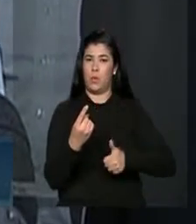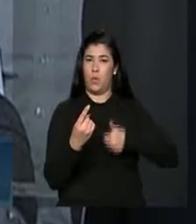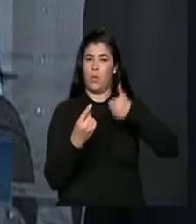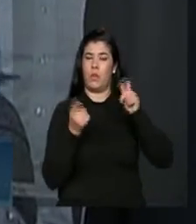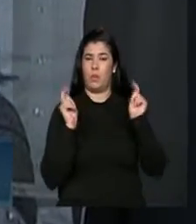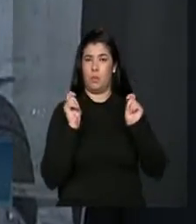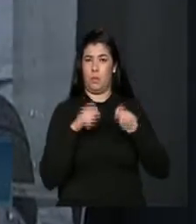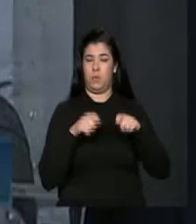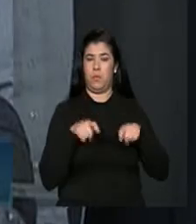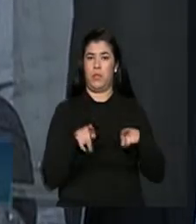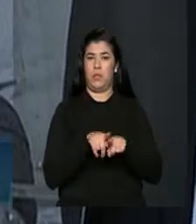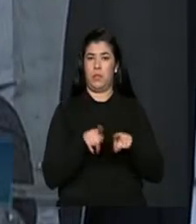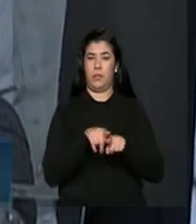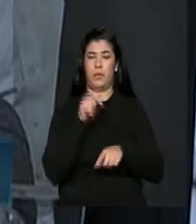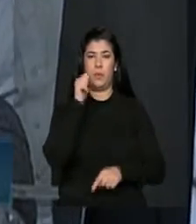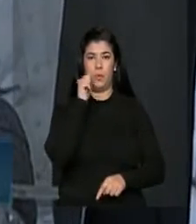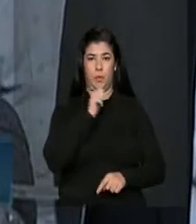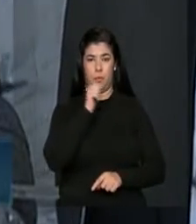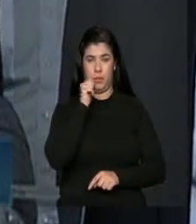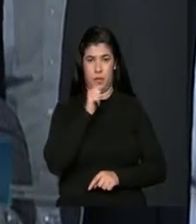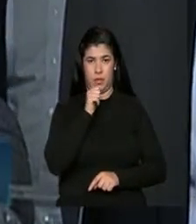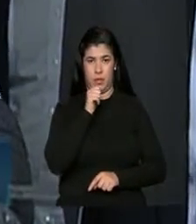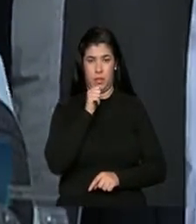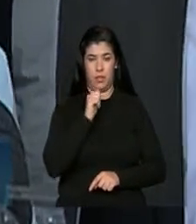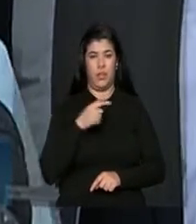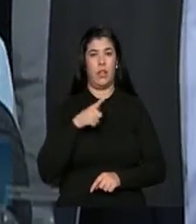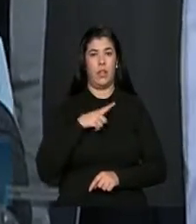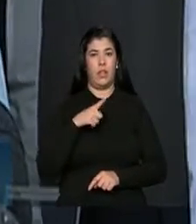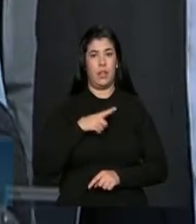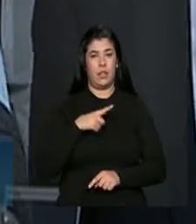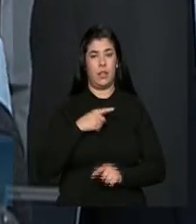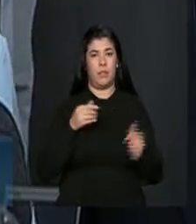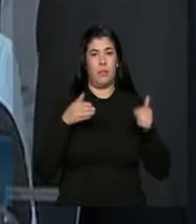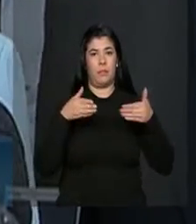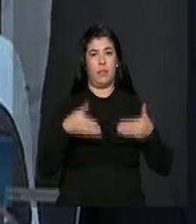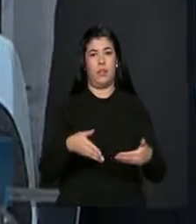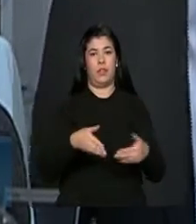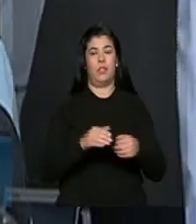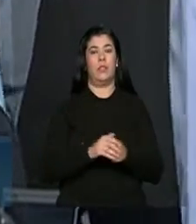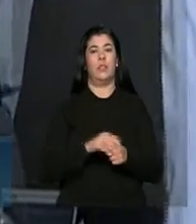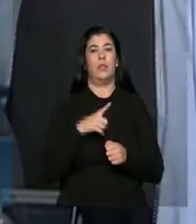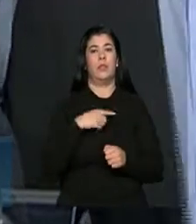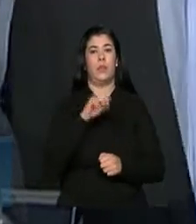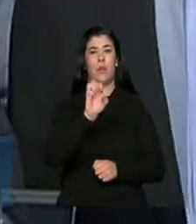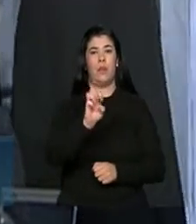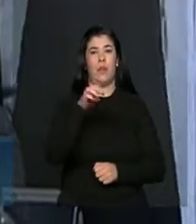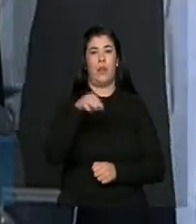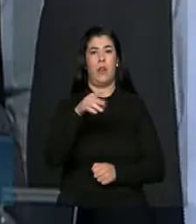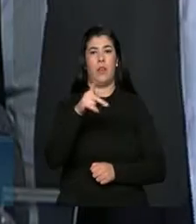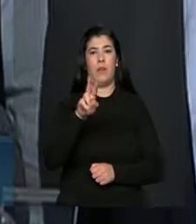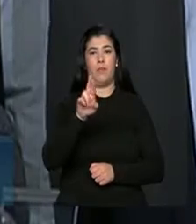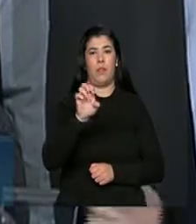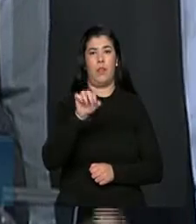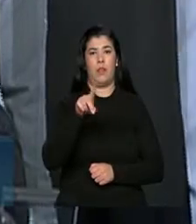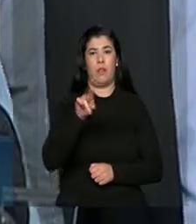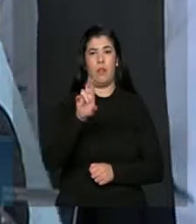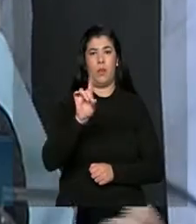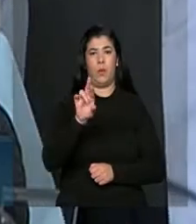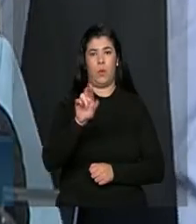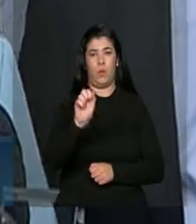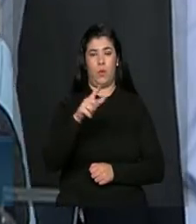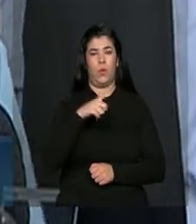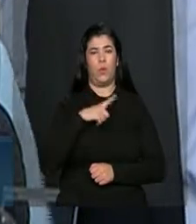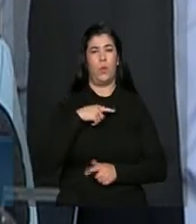uma mulher que é uma empreendedora, batalhadora e, sobretudo, com uma grande